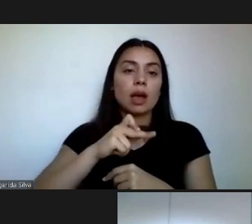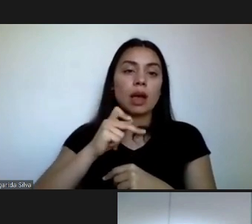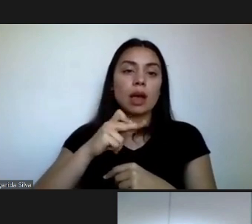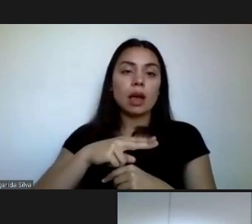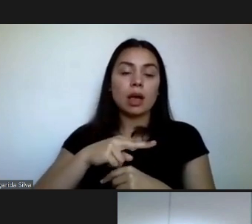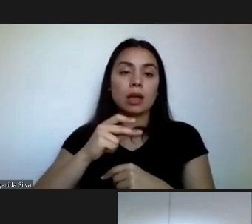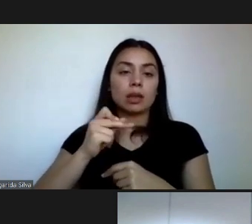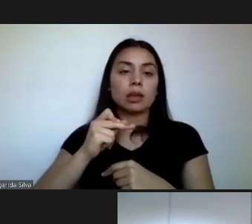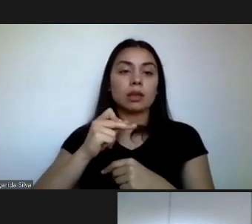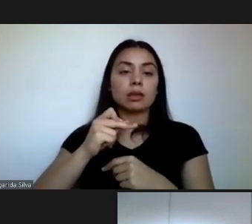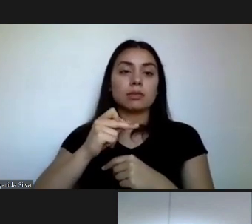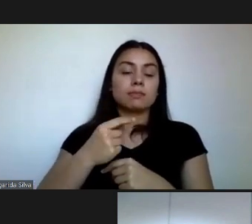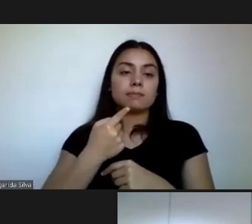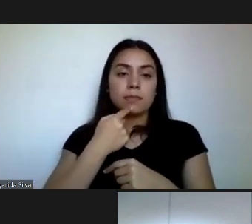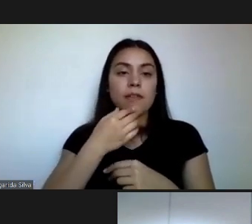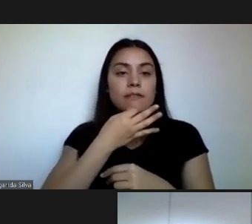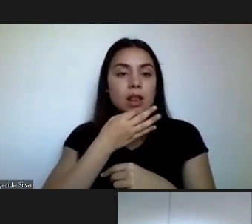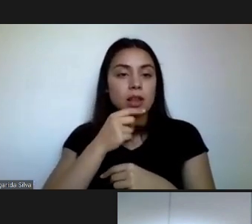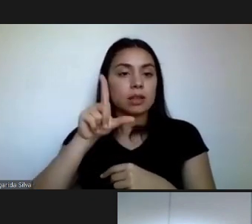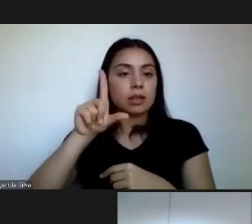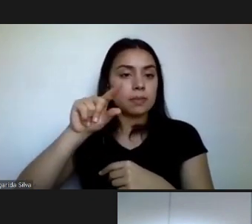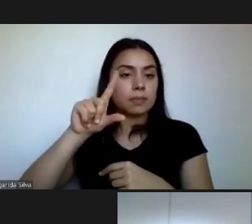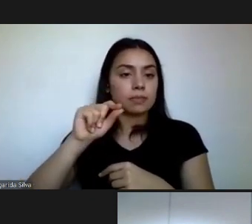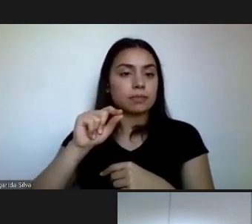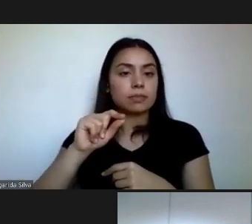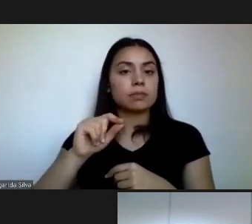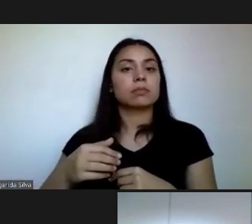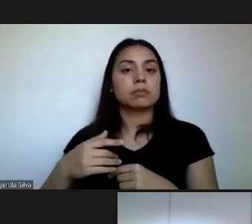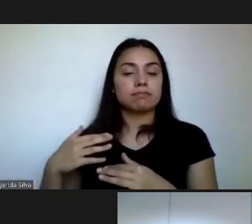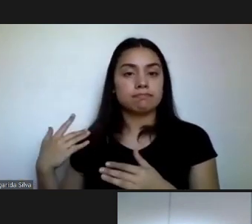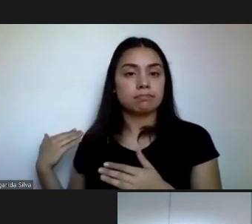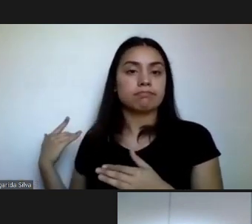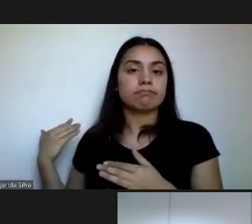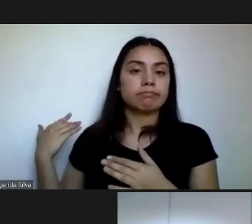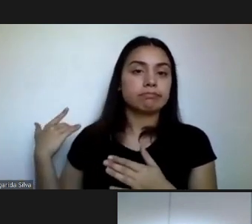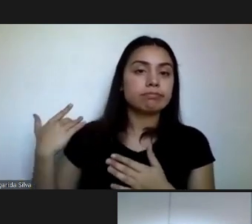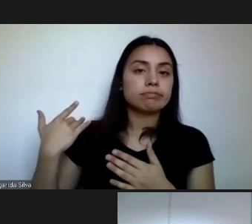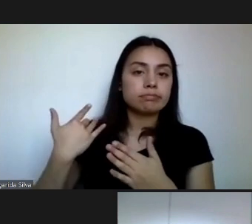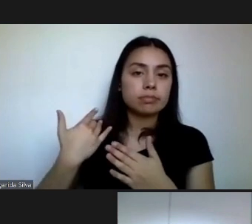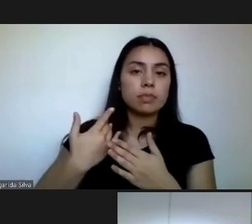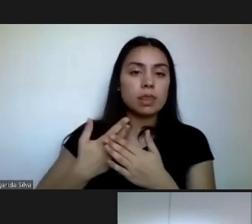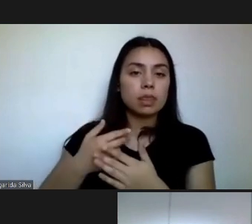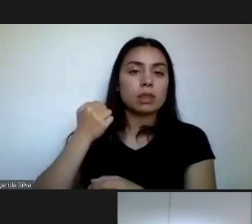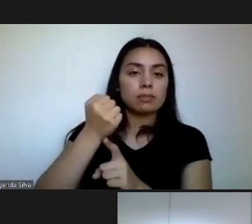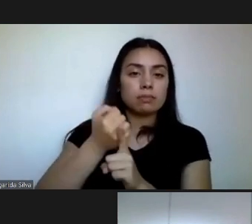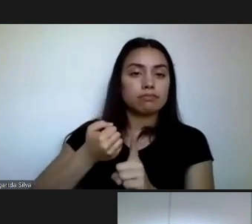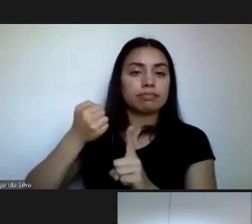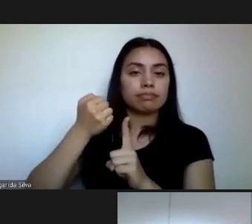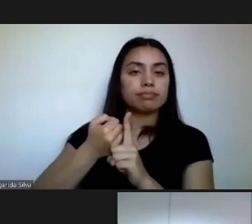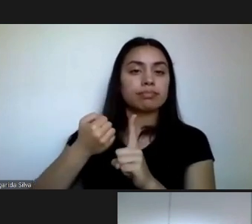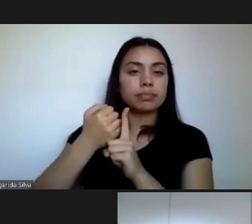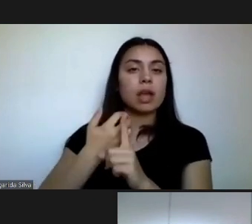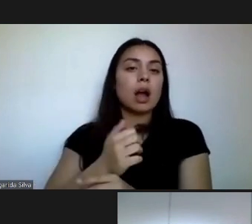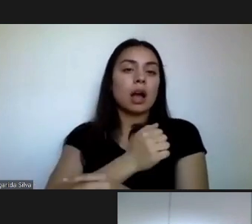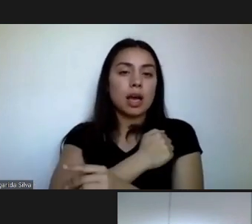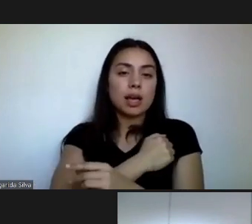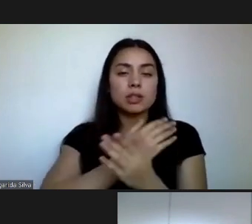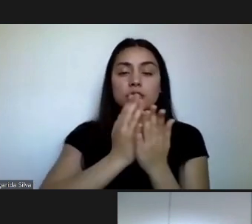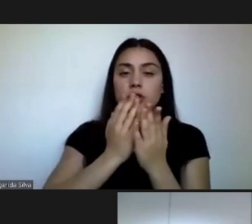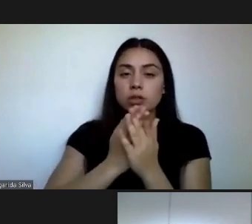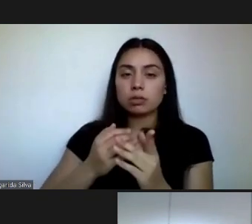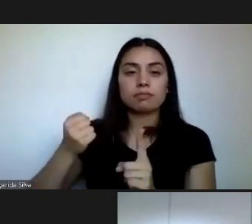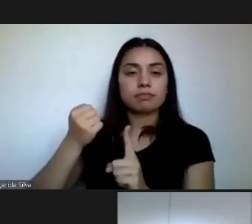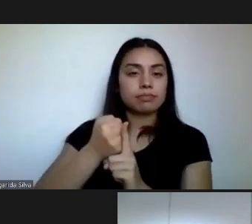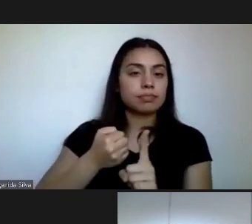ideia de que já sentiam que começava a ser um trabalho feito na escola, em casa, mas sentiam que os estereótipos vinham todos mais ou menos